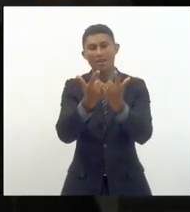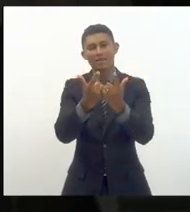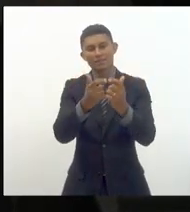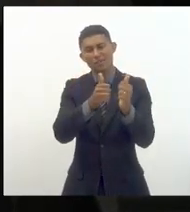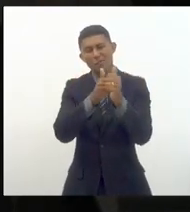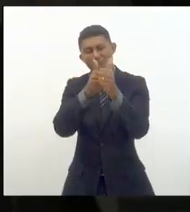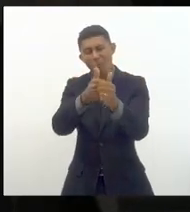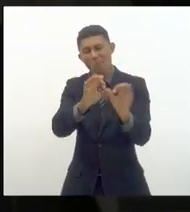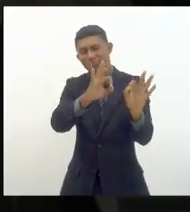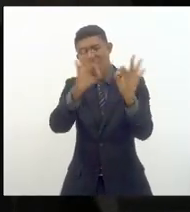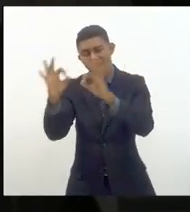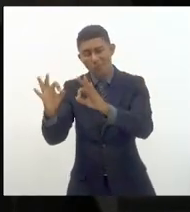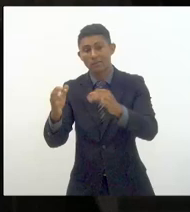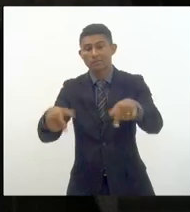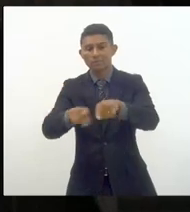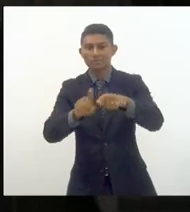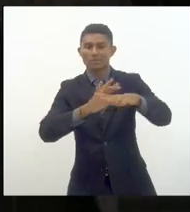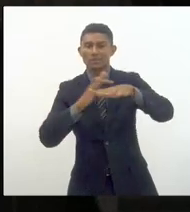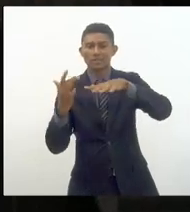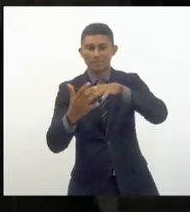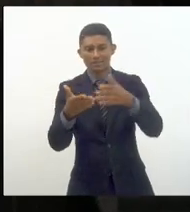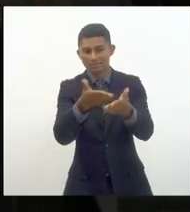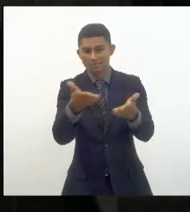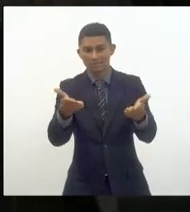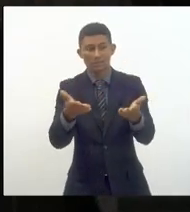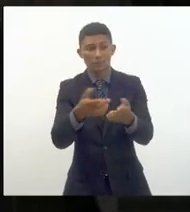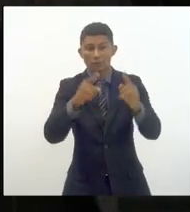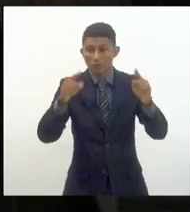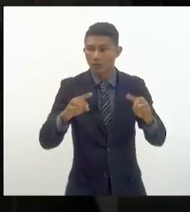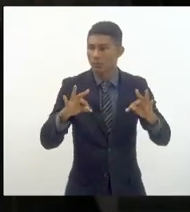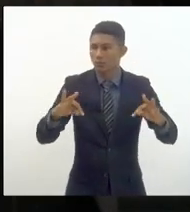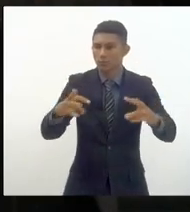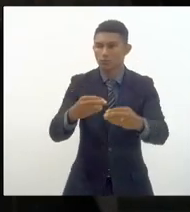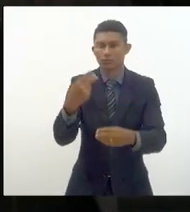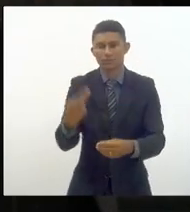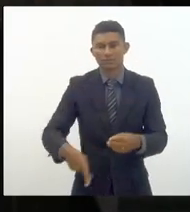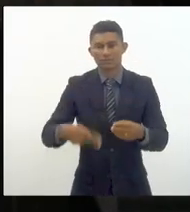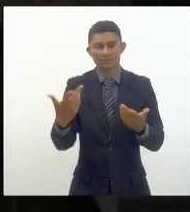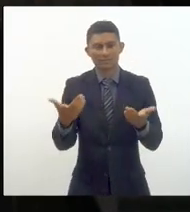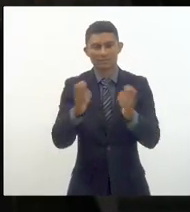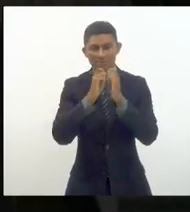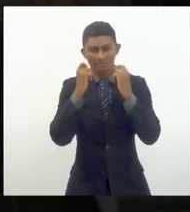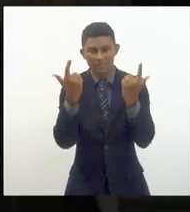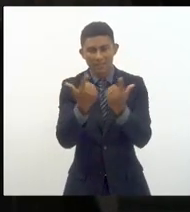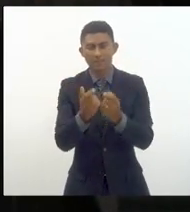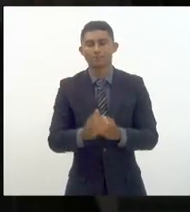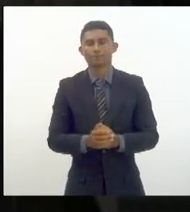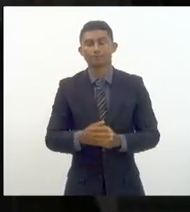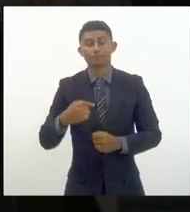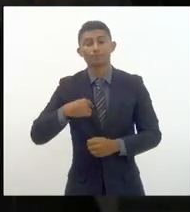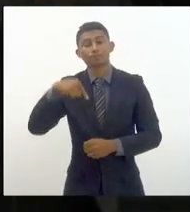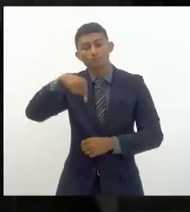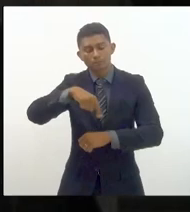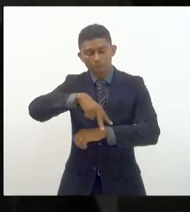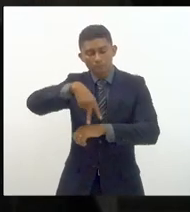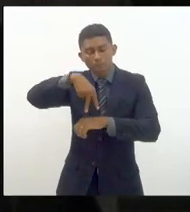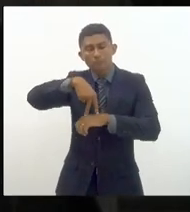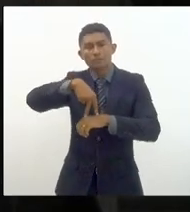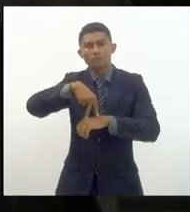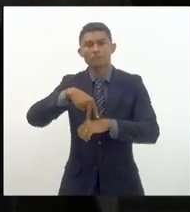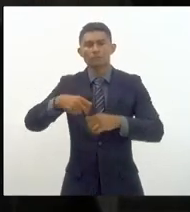imprensa e trabalhadoras e trabalhadores colegas desta casa Deputado a tia Ju quero fazer os alguns apontamentos